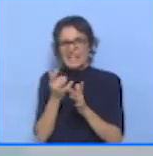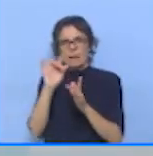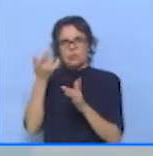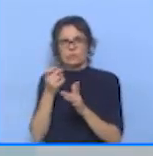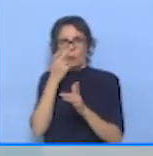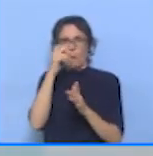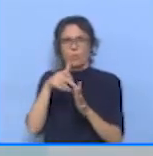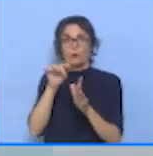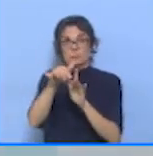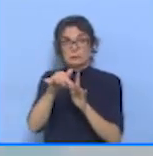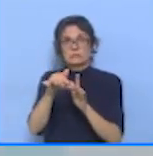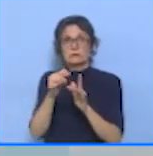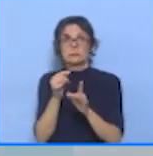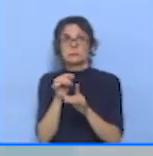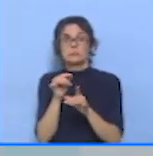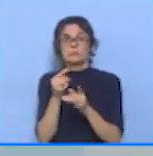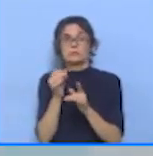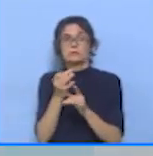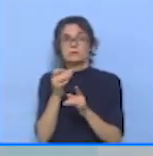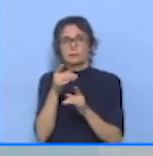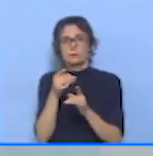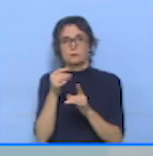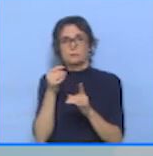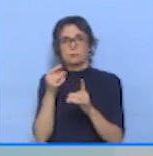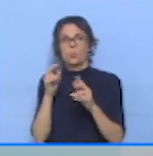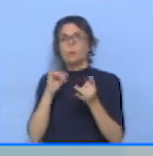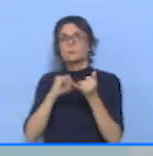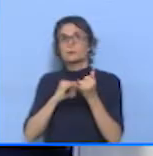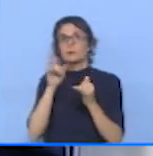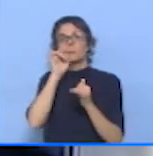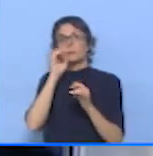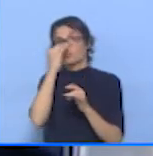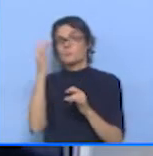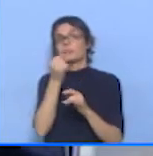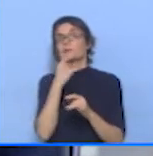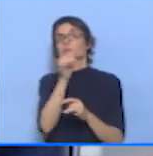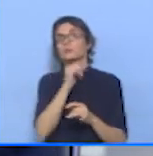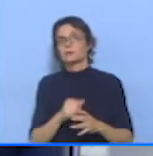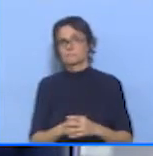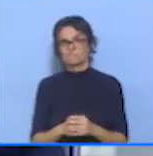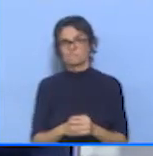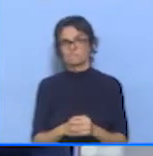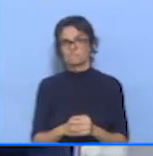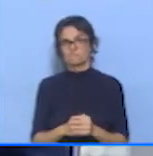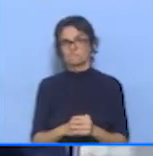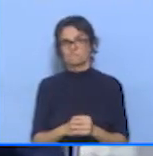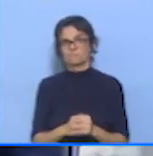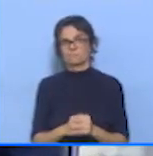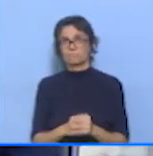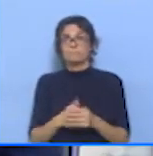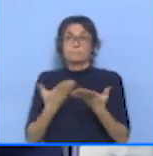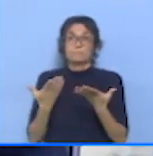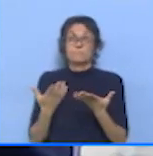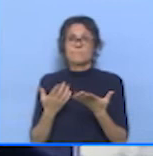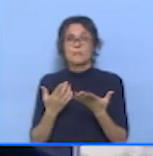normativo para as associações de proteção ambiental? Bem, há uma parte que eu diria que realmente tudo o que